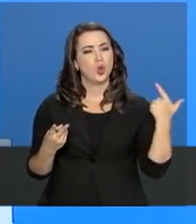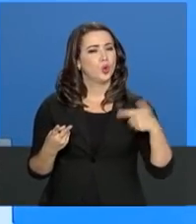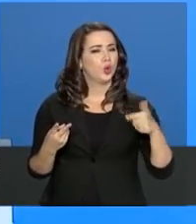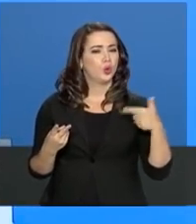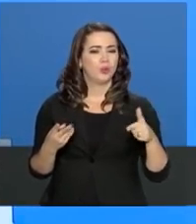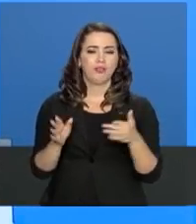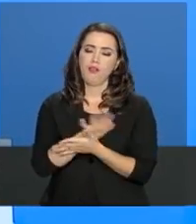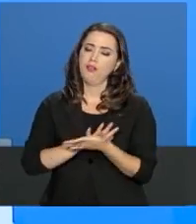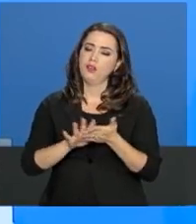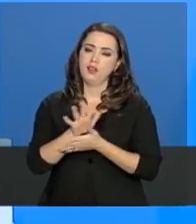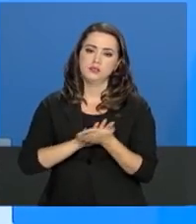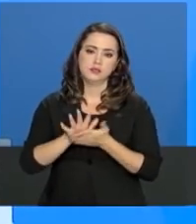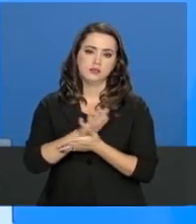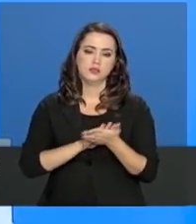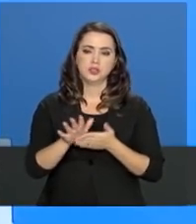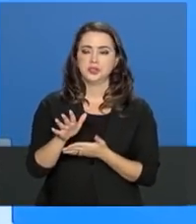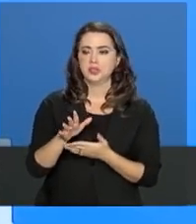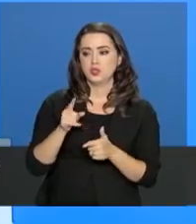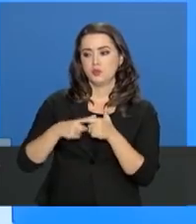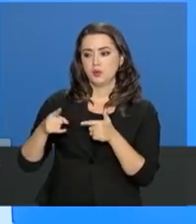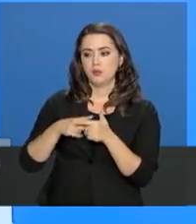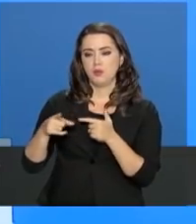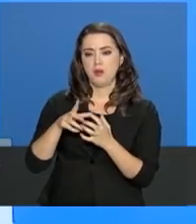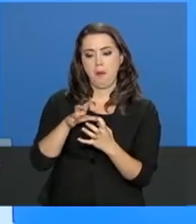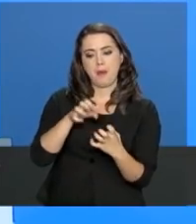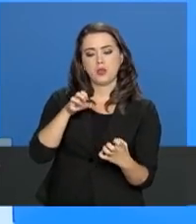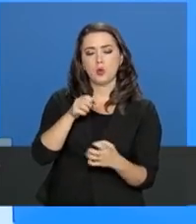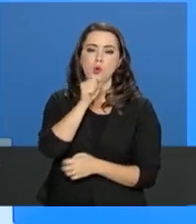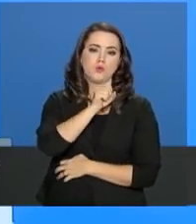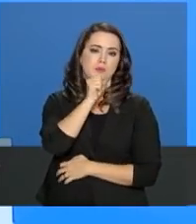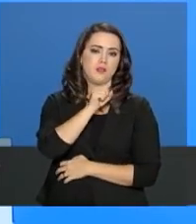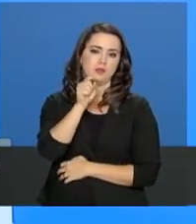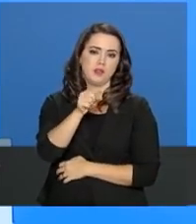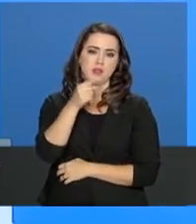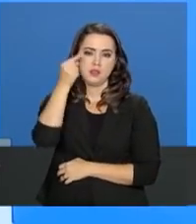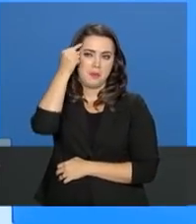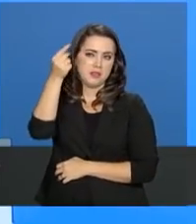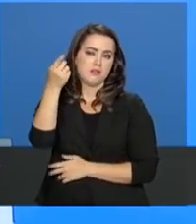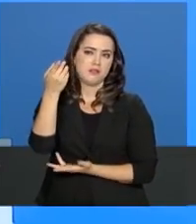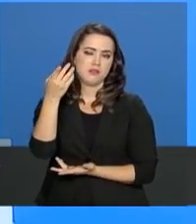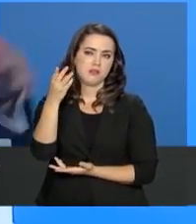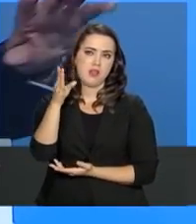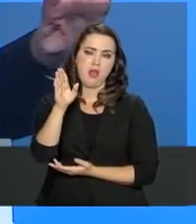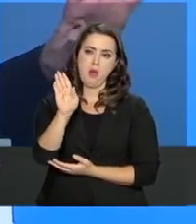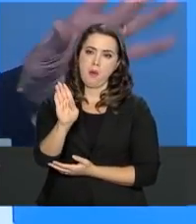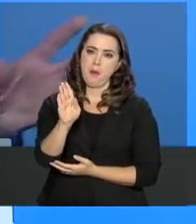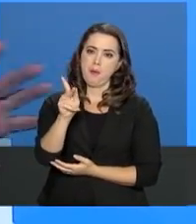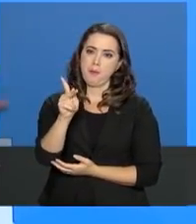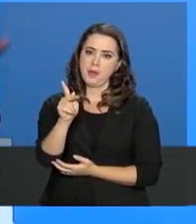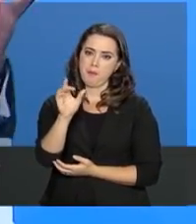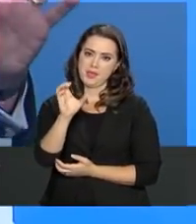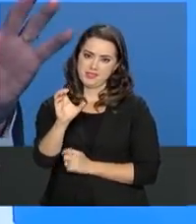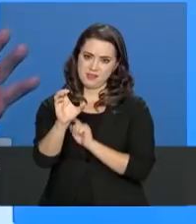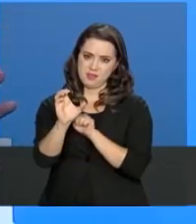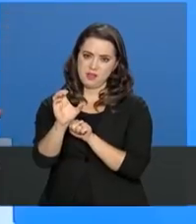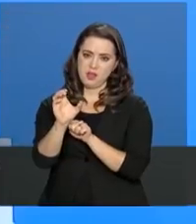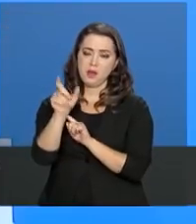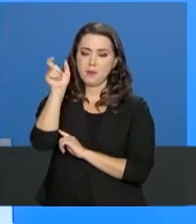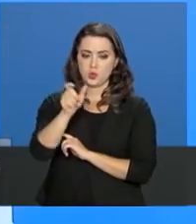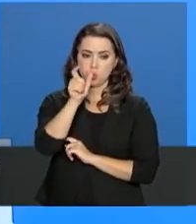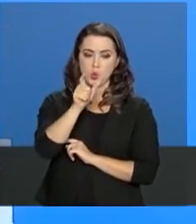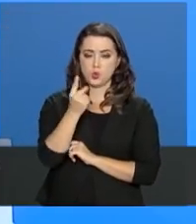agravo é aos idosos nem pensa em 12 estou pensando no benefício de prestação continuada que pega o pessoal do